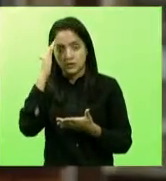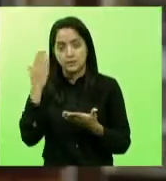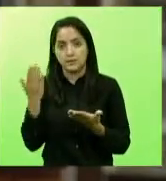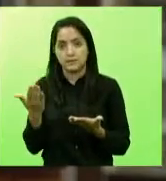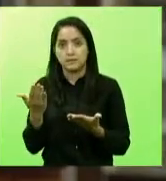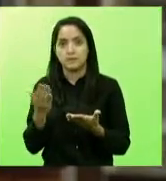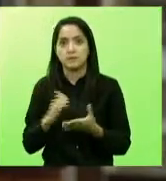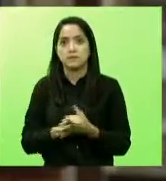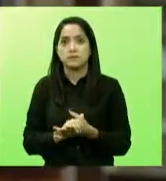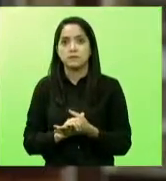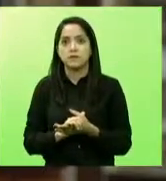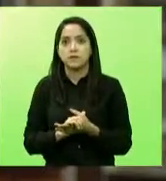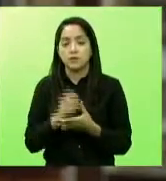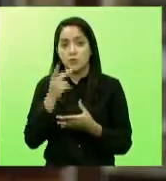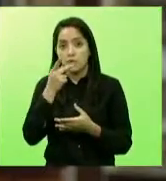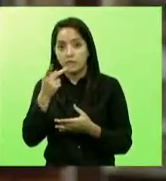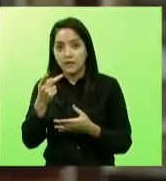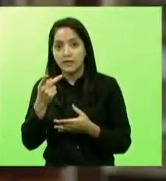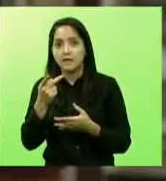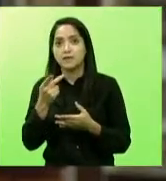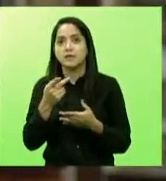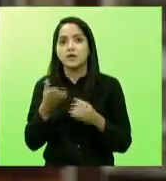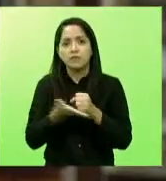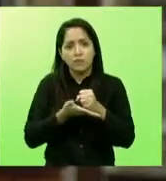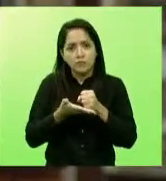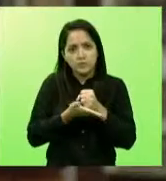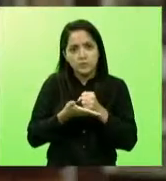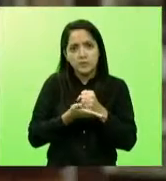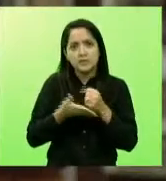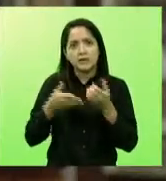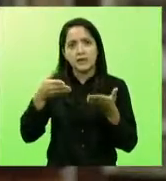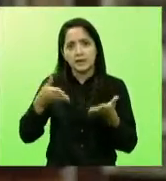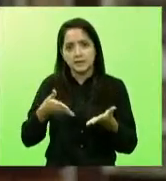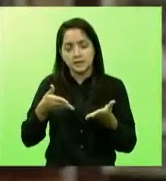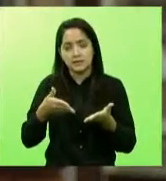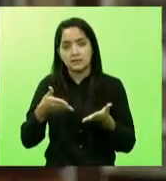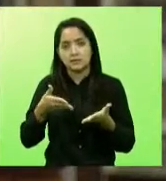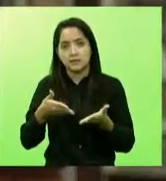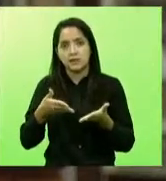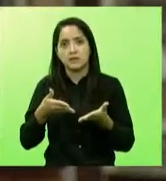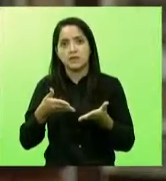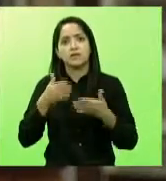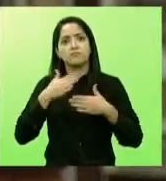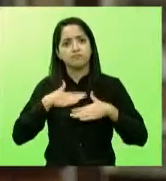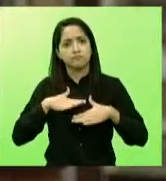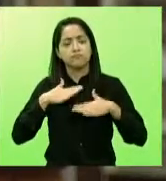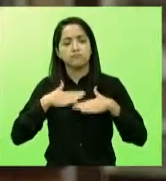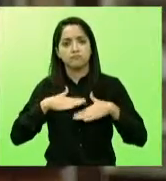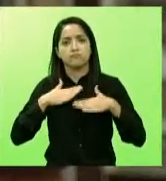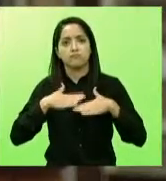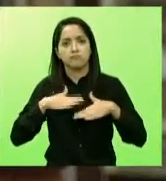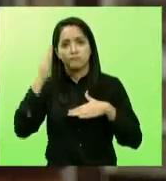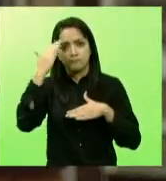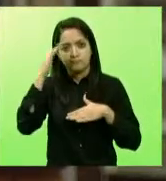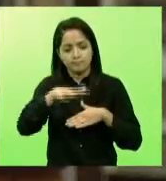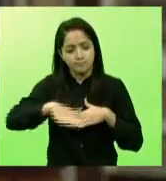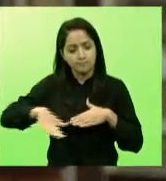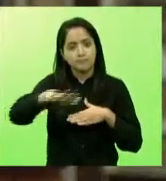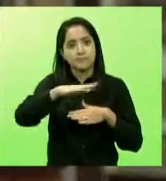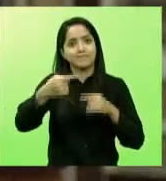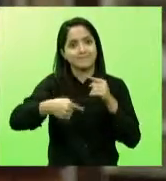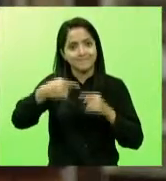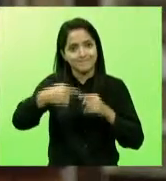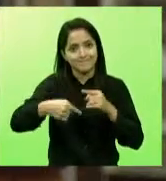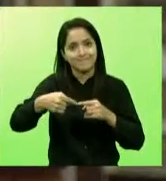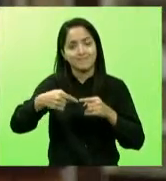muito importante mesmo assim. Como eu disse, vou me fundamentar aqui naquilo que eu, no meu campo, que eu me sinto mais confortável, que é o campo político, a forma mais